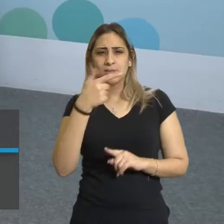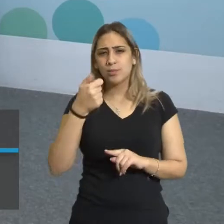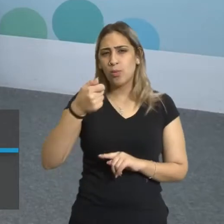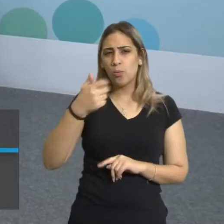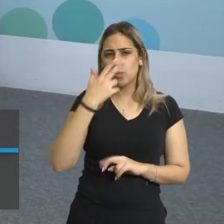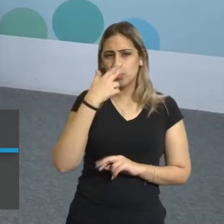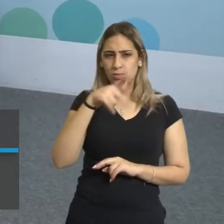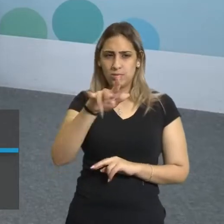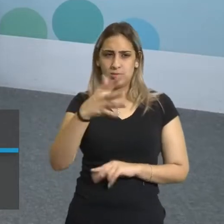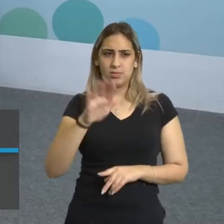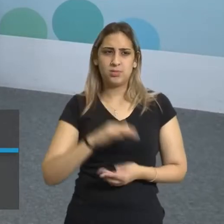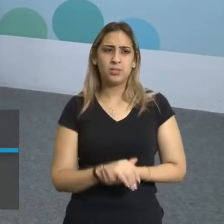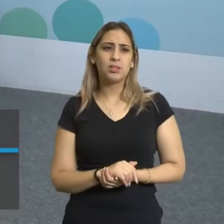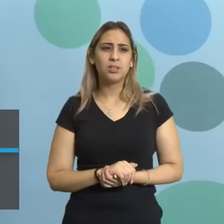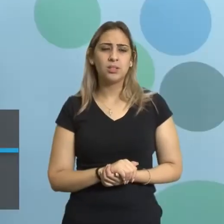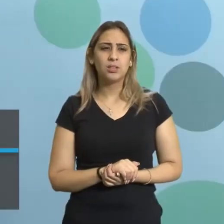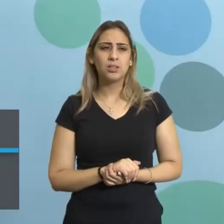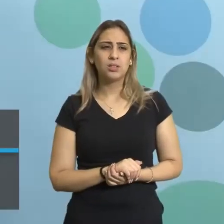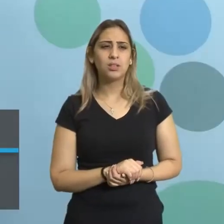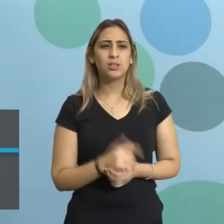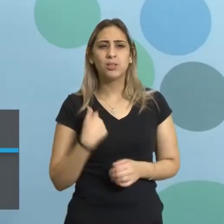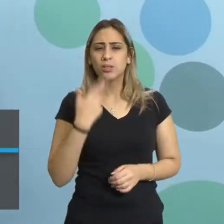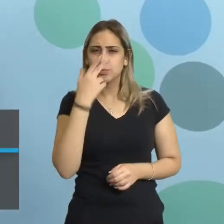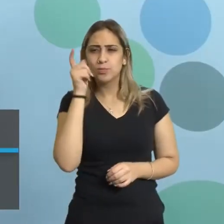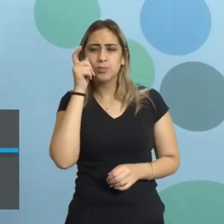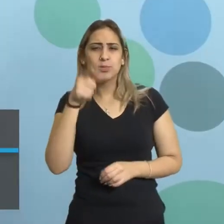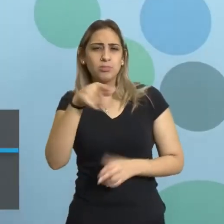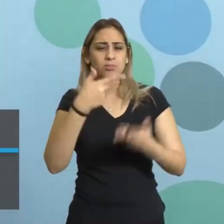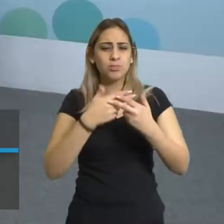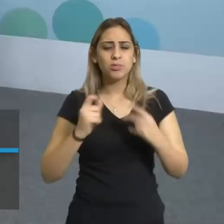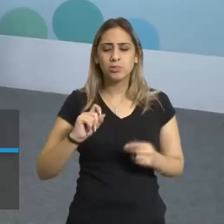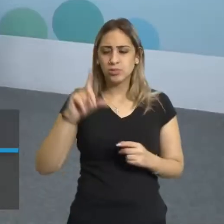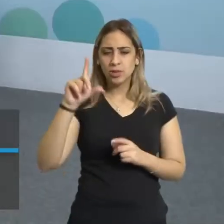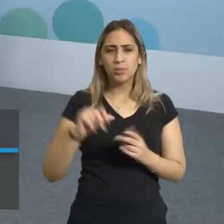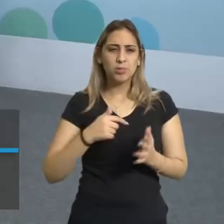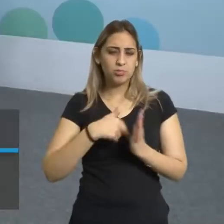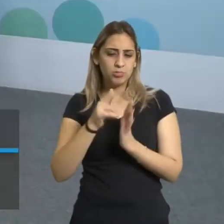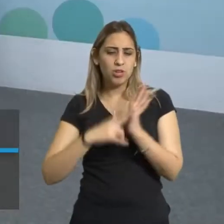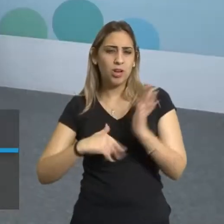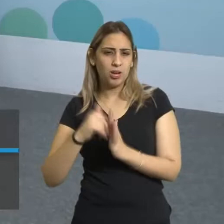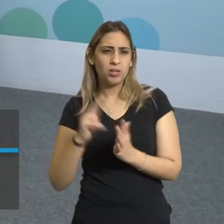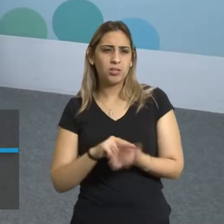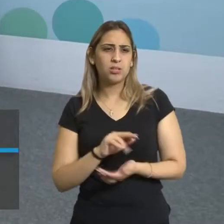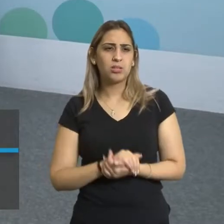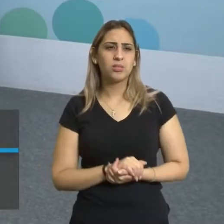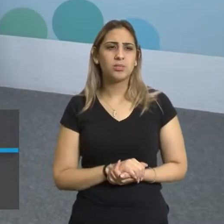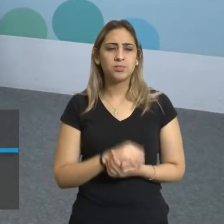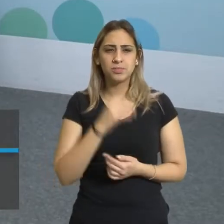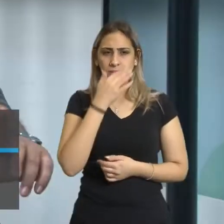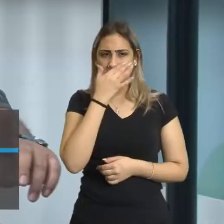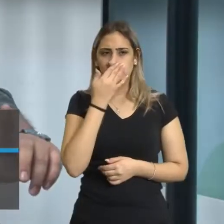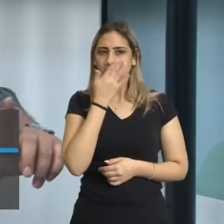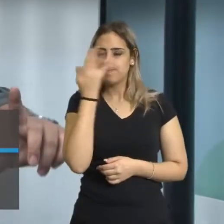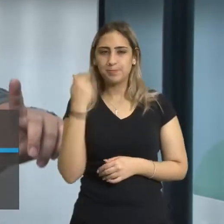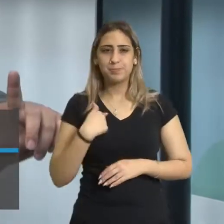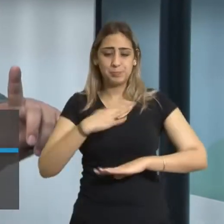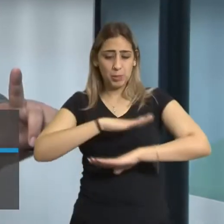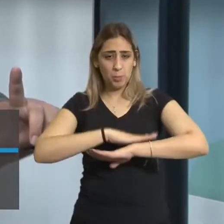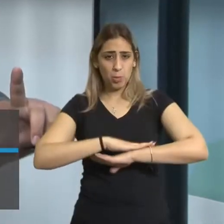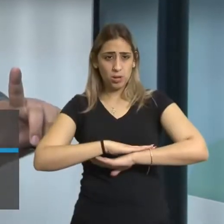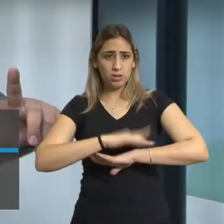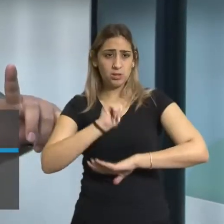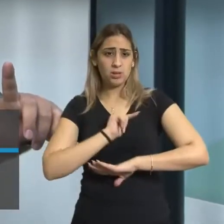controle eu acho muito interessante essa coisa de tamanho de obra de arte Inclusive a Monalisa tem